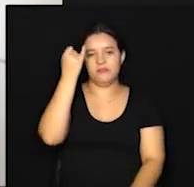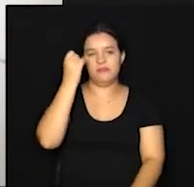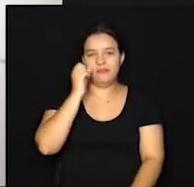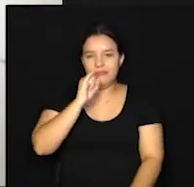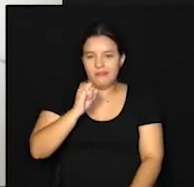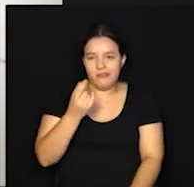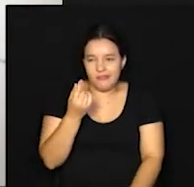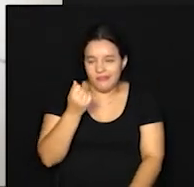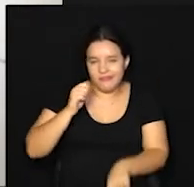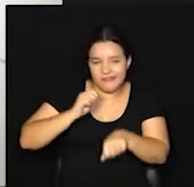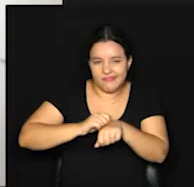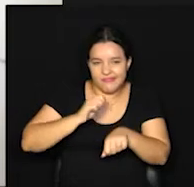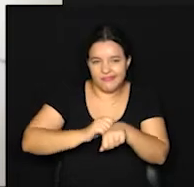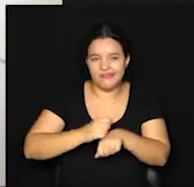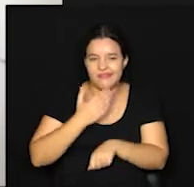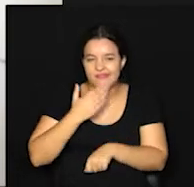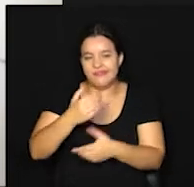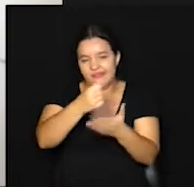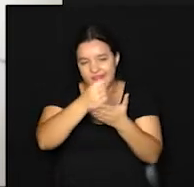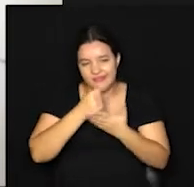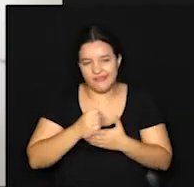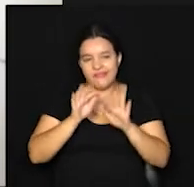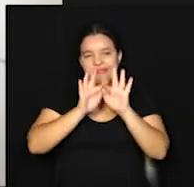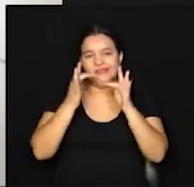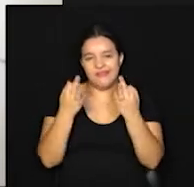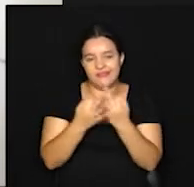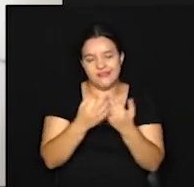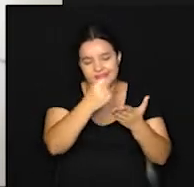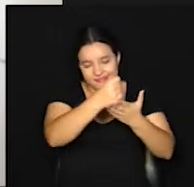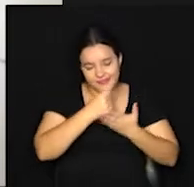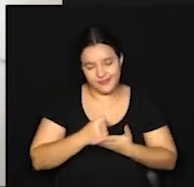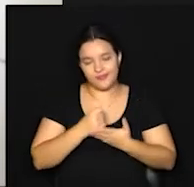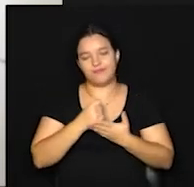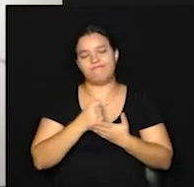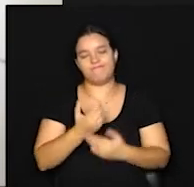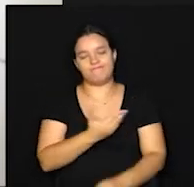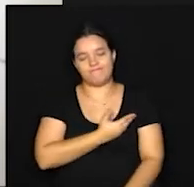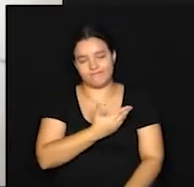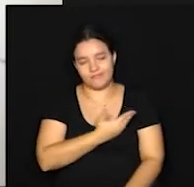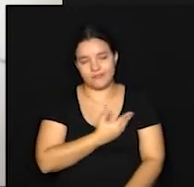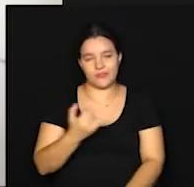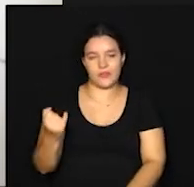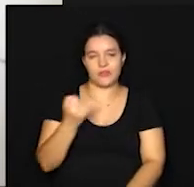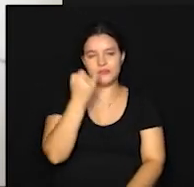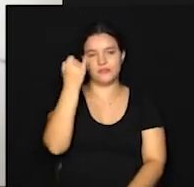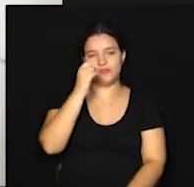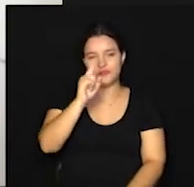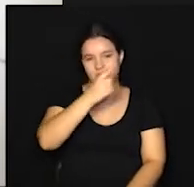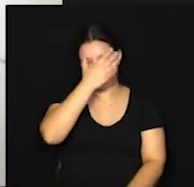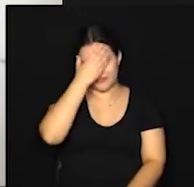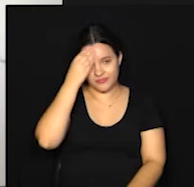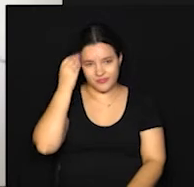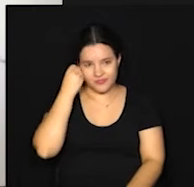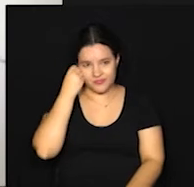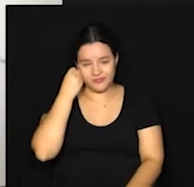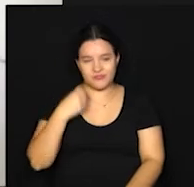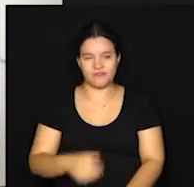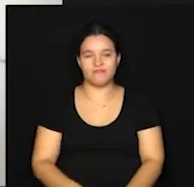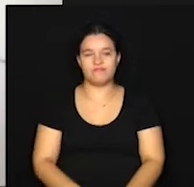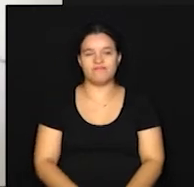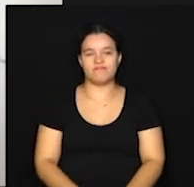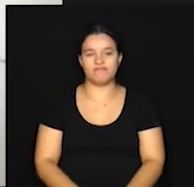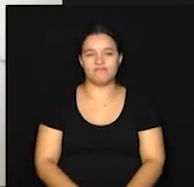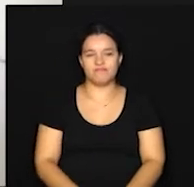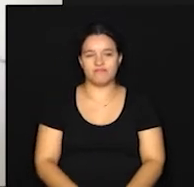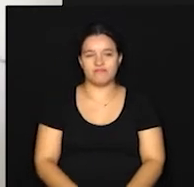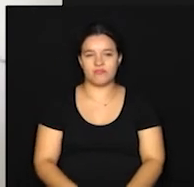condições, busque apoio familiar, apoio nos amigos, que também é muito importante. E não se esqueça, gente, tem